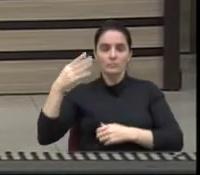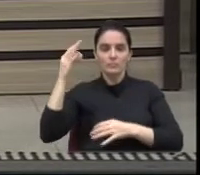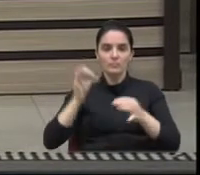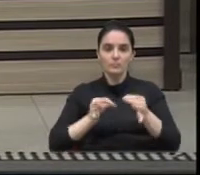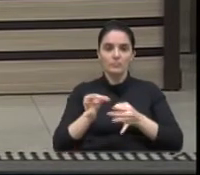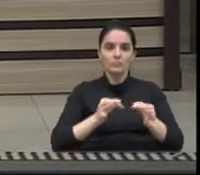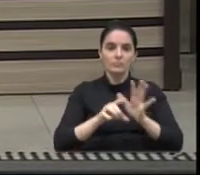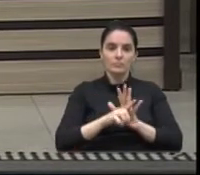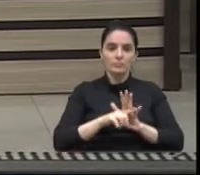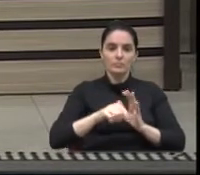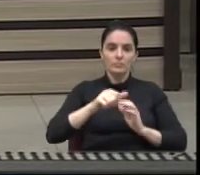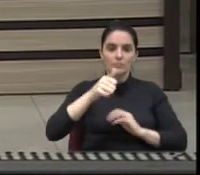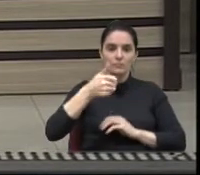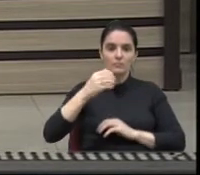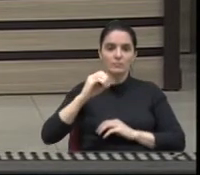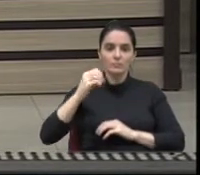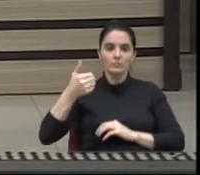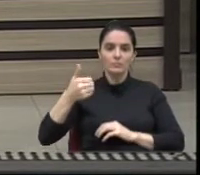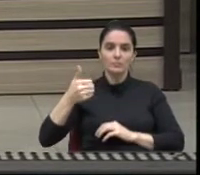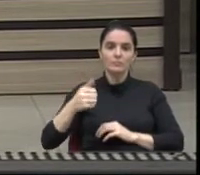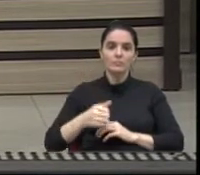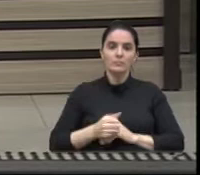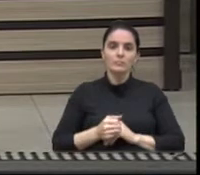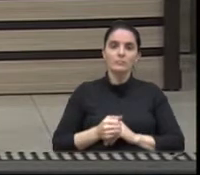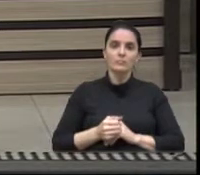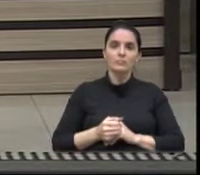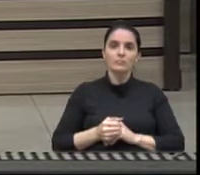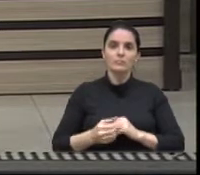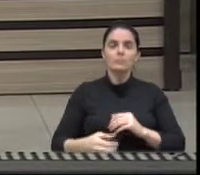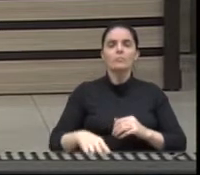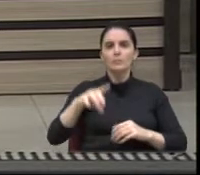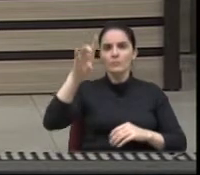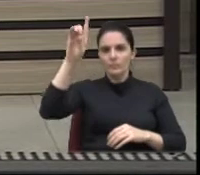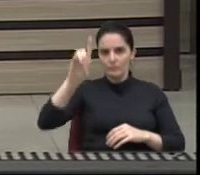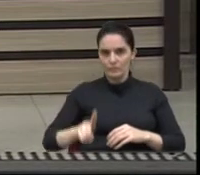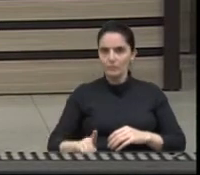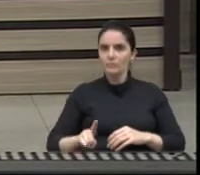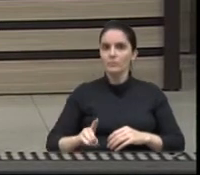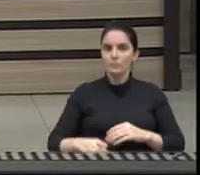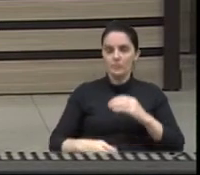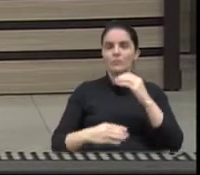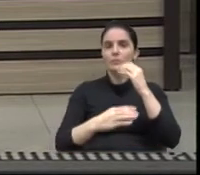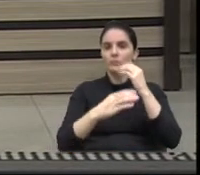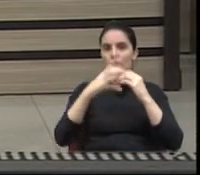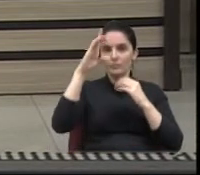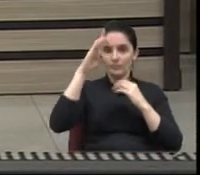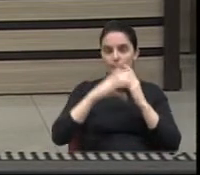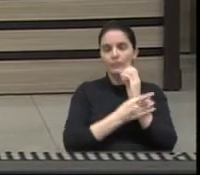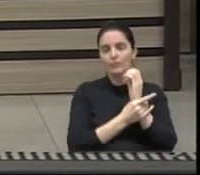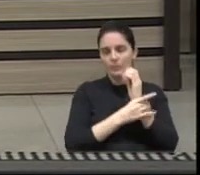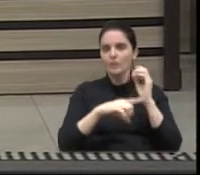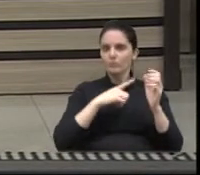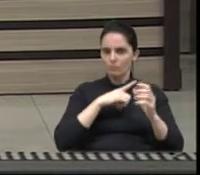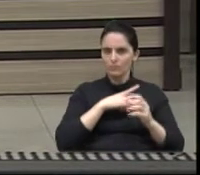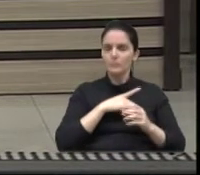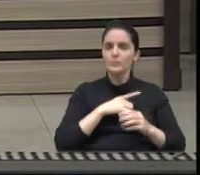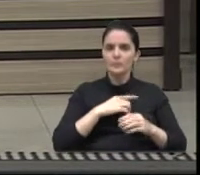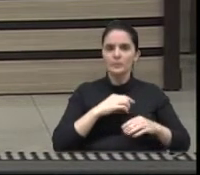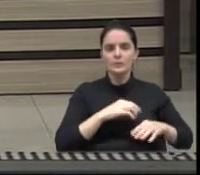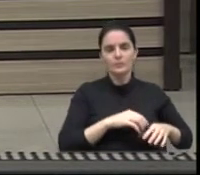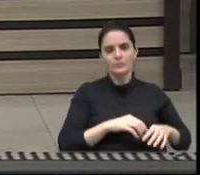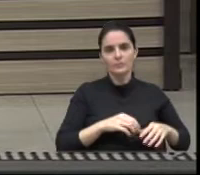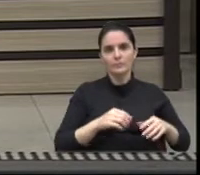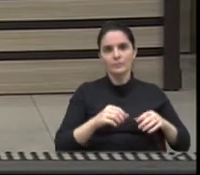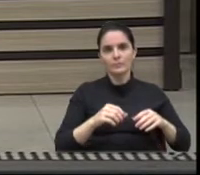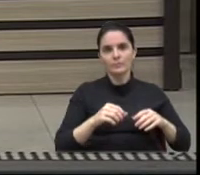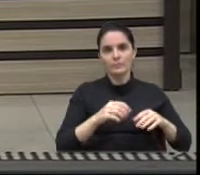projeto de Lei 101/2017, assegura o direito da pessoa com deficiência ao transporte especial gratuito, transporte porta a porta,